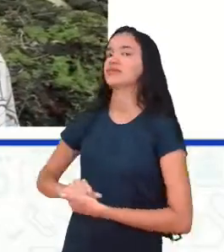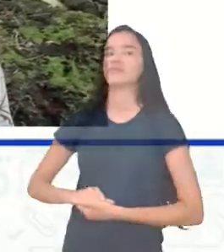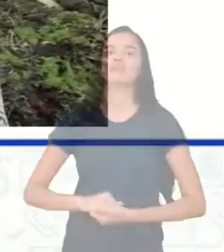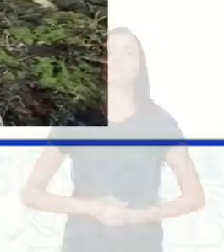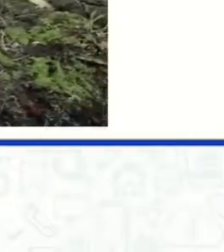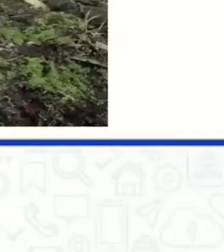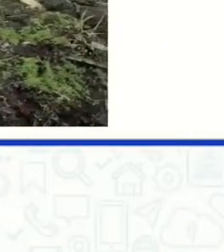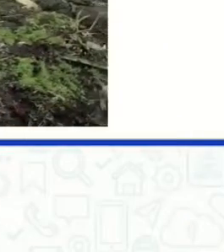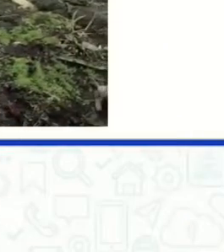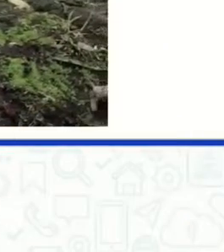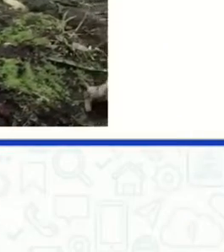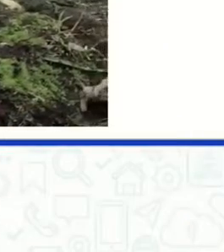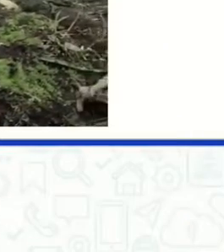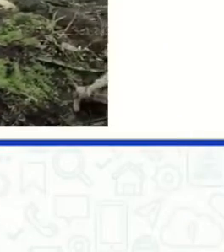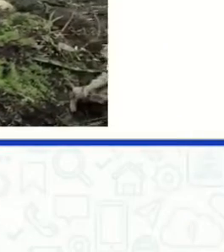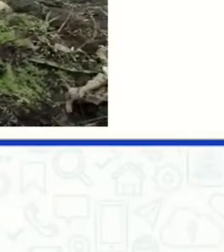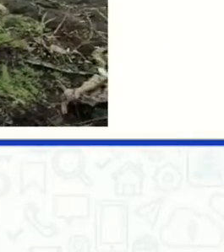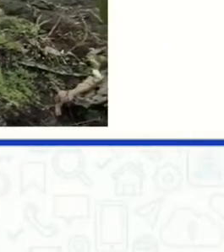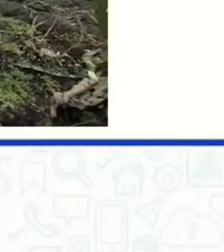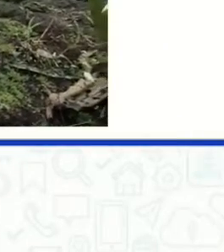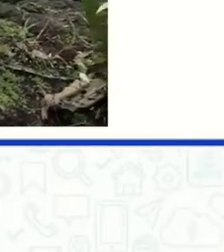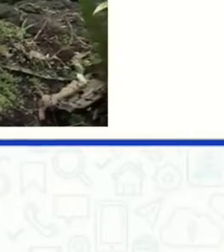Evare,